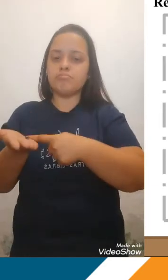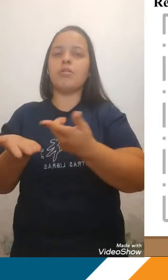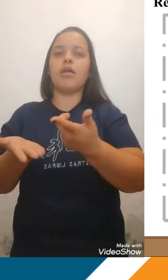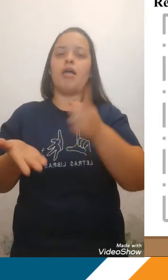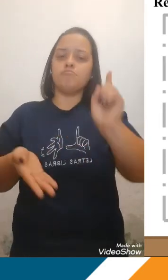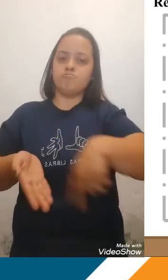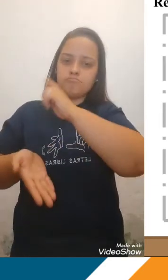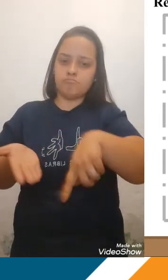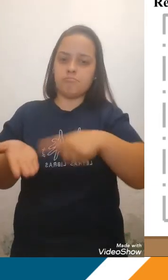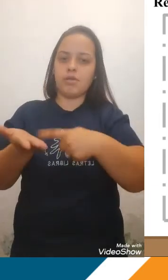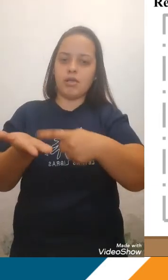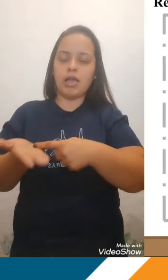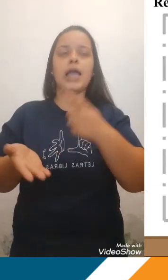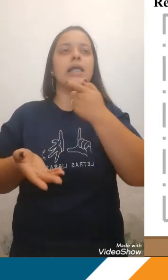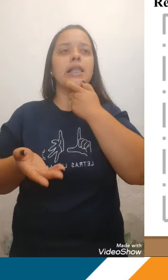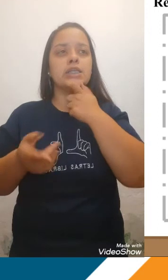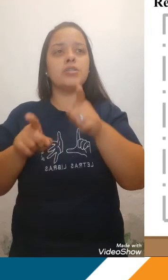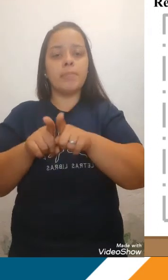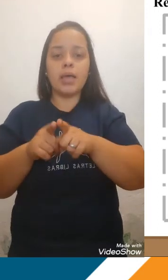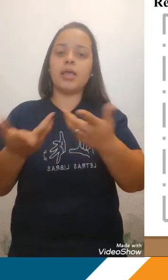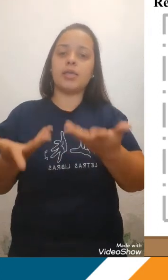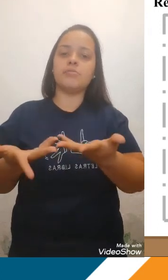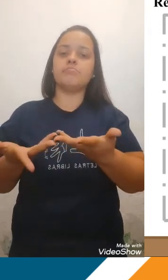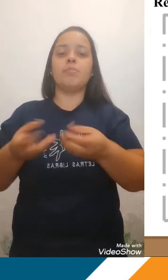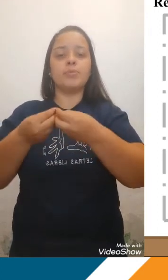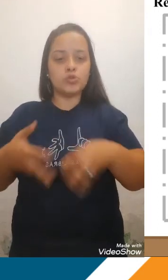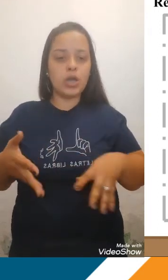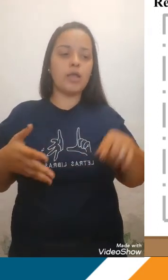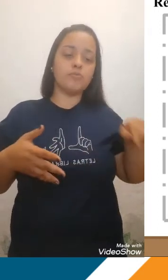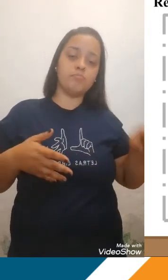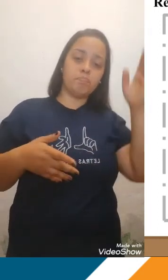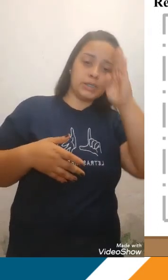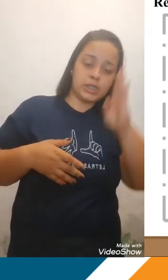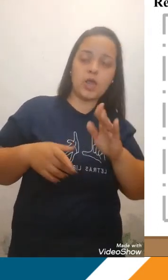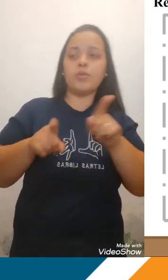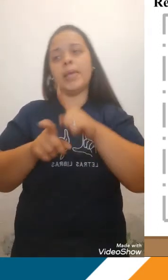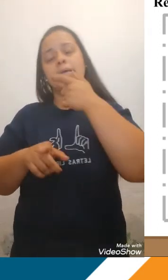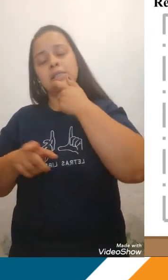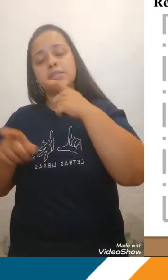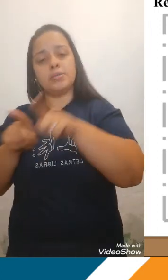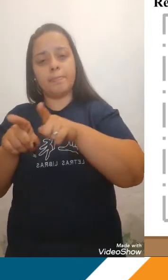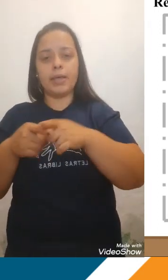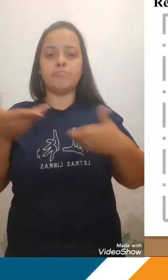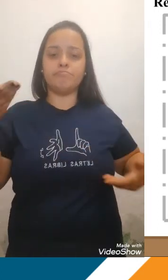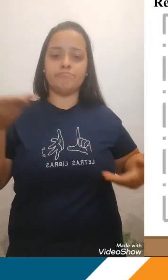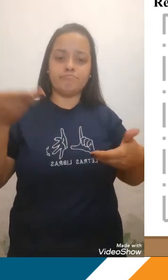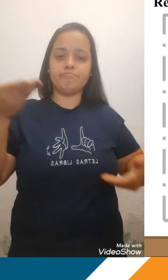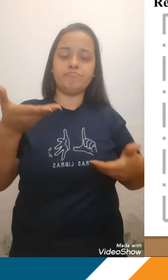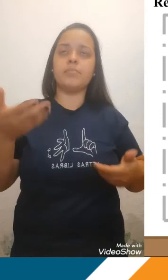que prejudicava não só os ingleses, mas os grandes proprietários rurais brasileiros também. E o conjunto